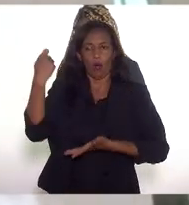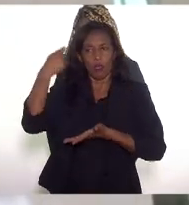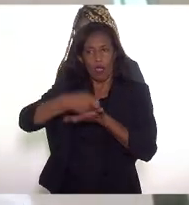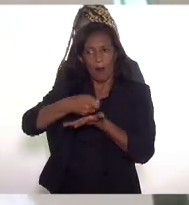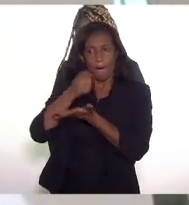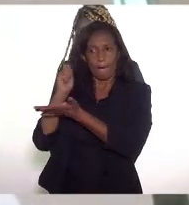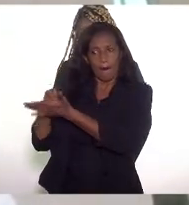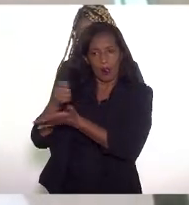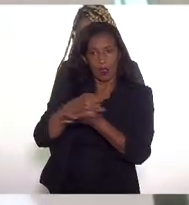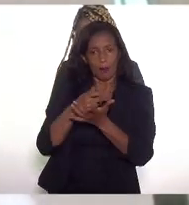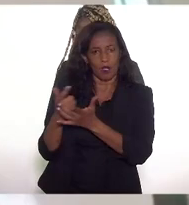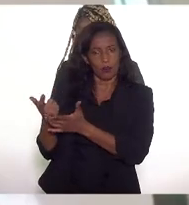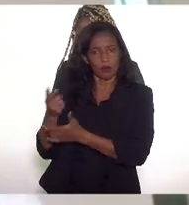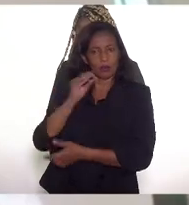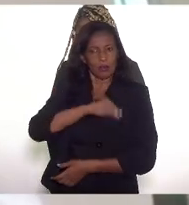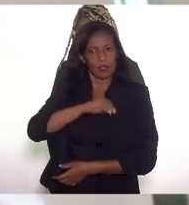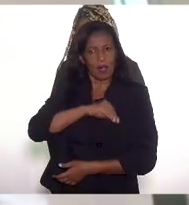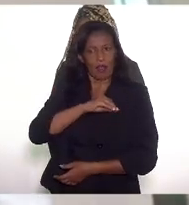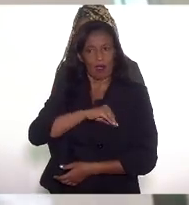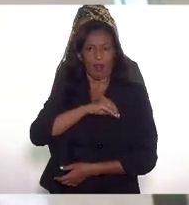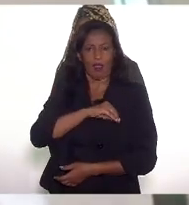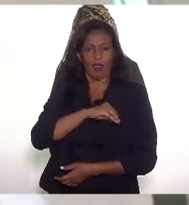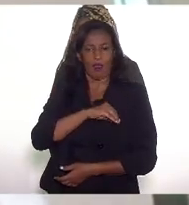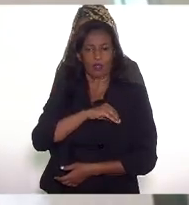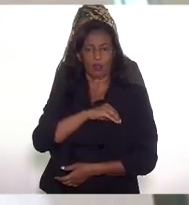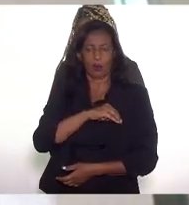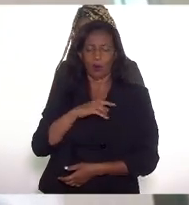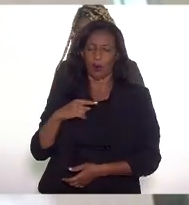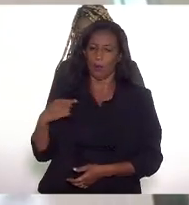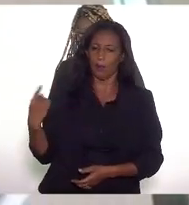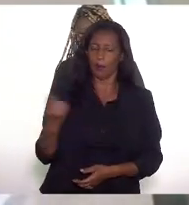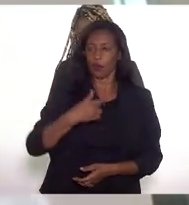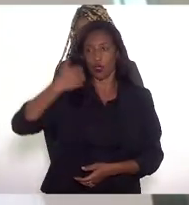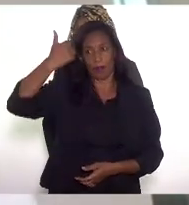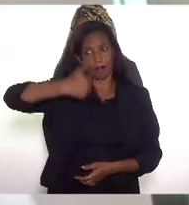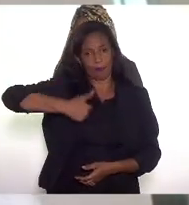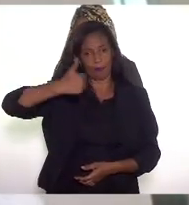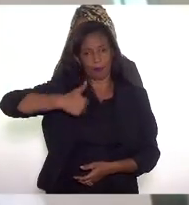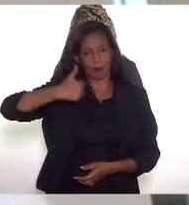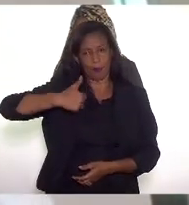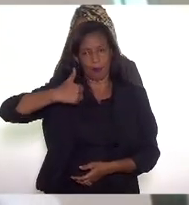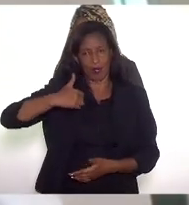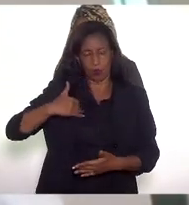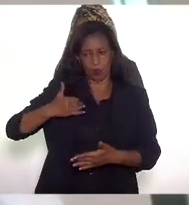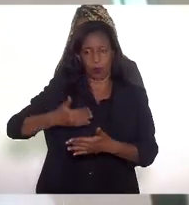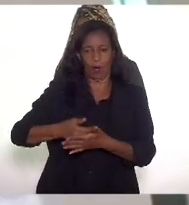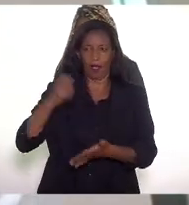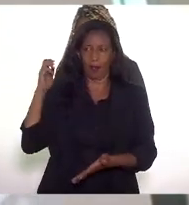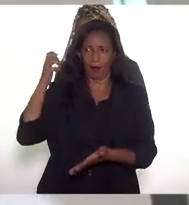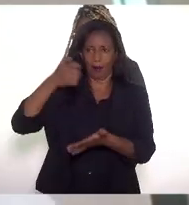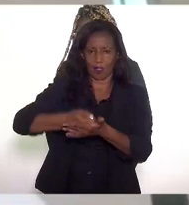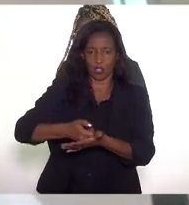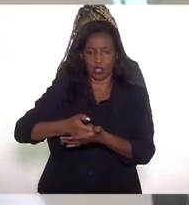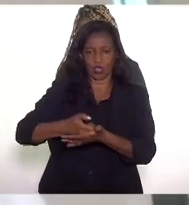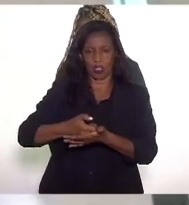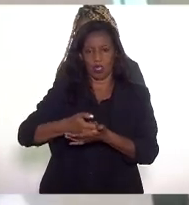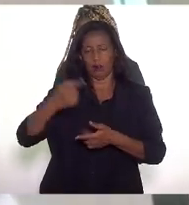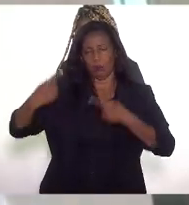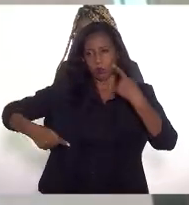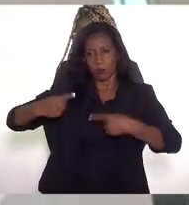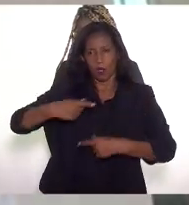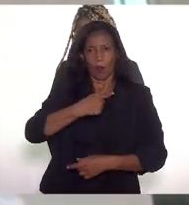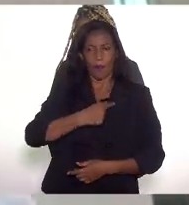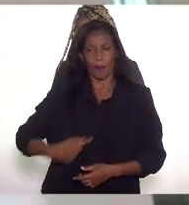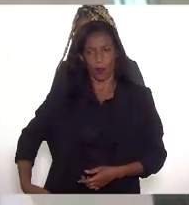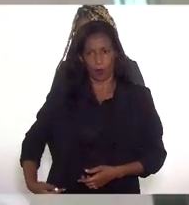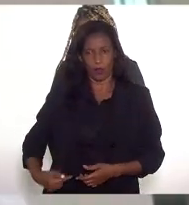pagamento de salários, que a gente vai tentar fazer essa busca desses salários, trazer isso para o dia primeiro, a garantia das políticas públicas, a garantia do